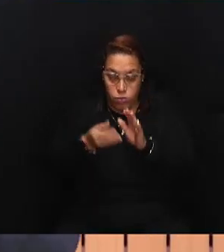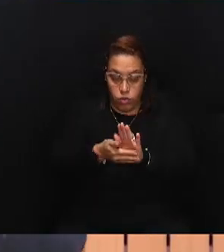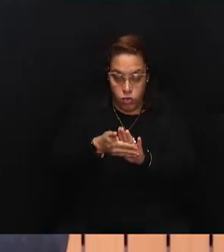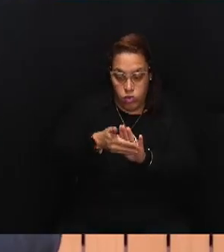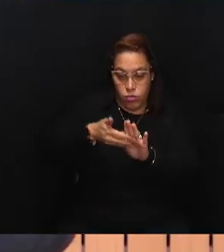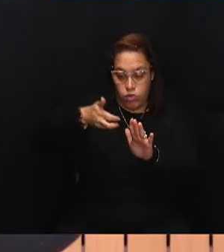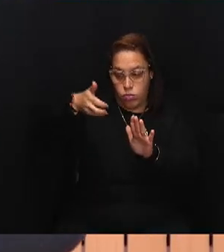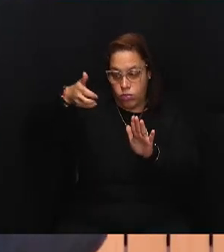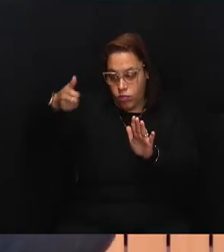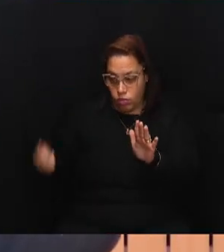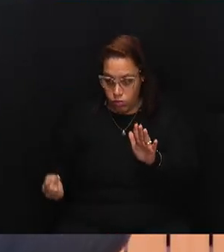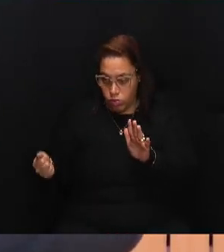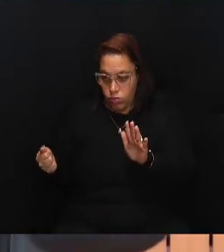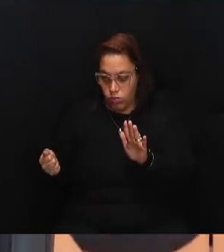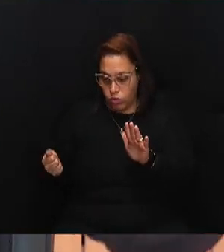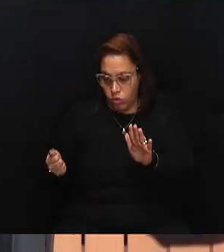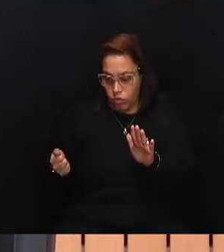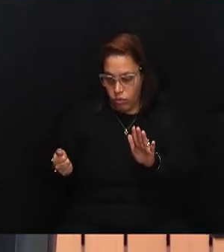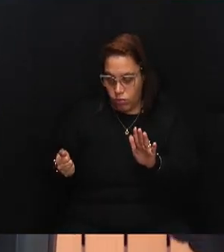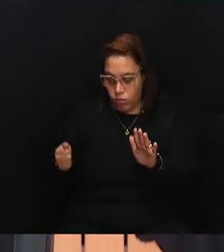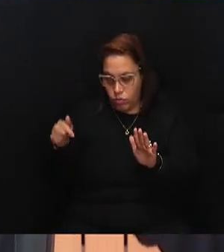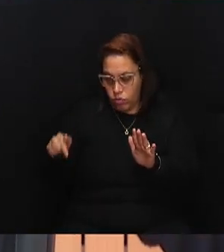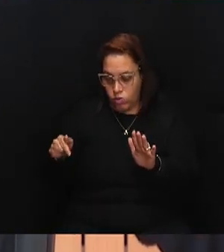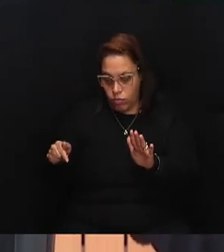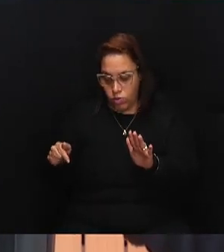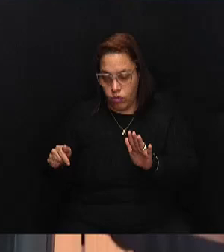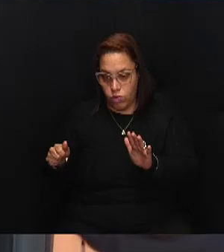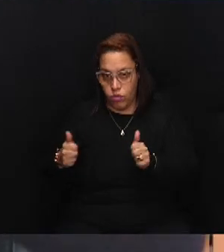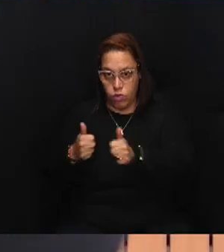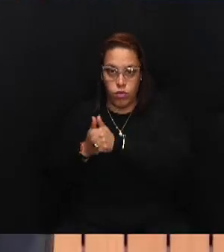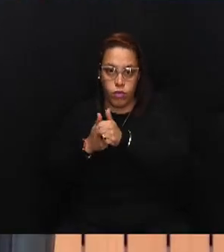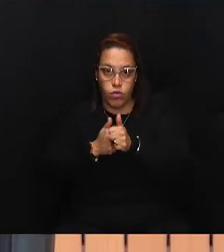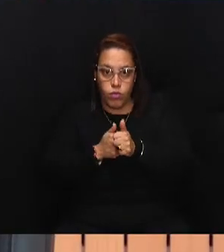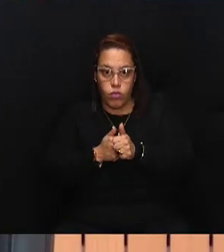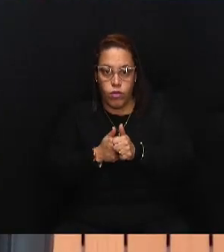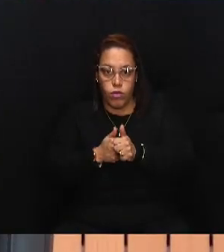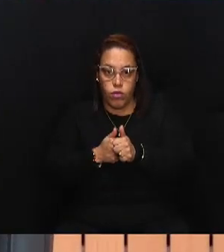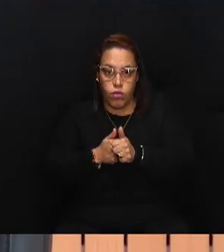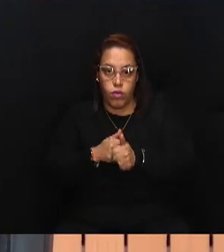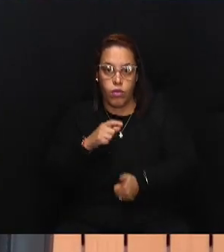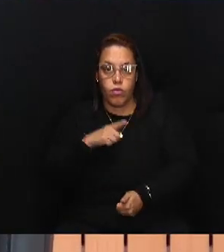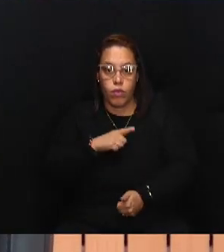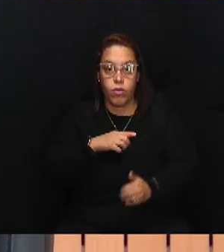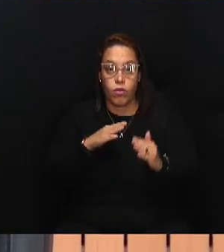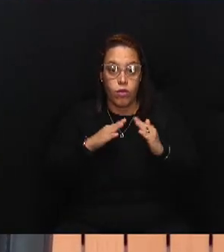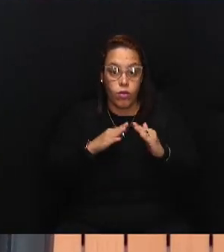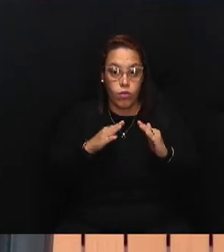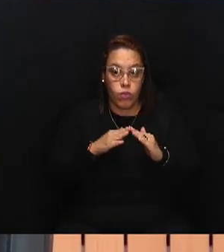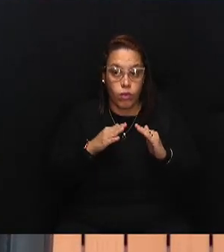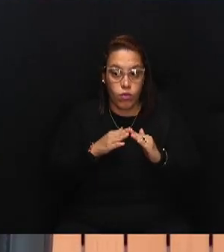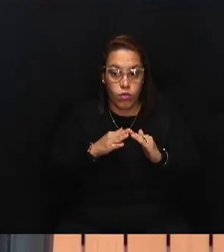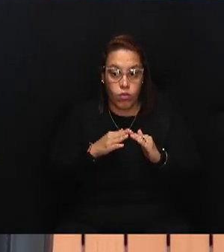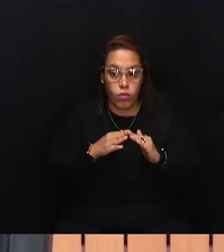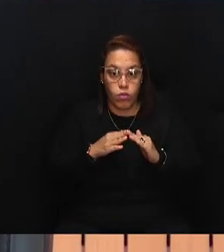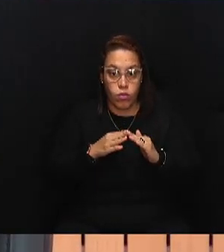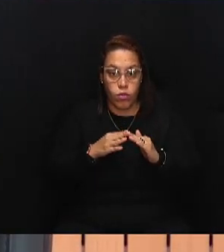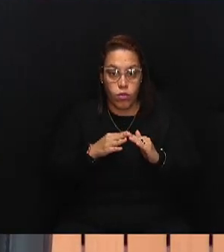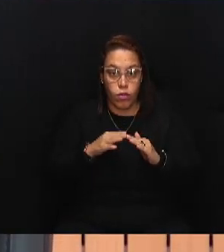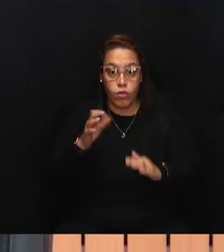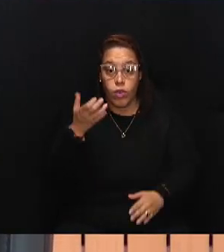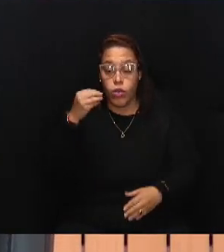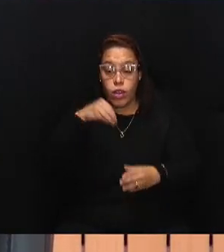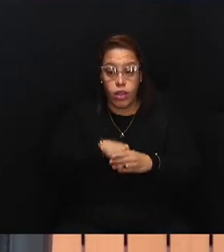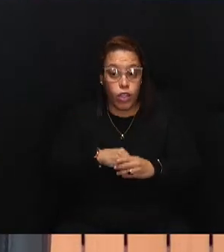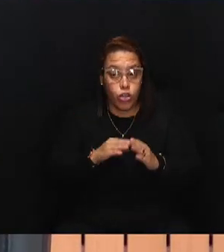daquele local de violência e é acompanhada. Temos que ter um abrigo, porque a maioria da violência acontece em